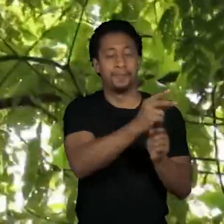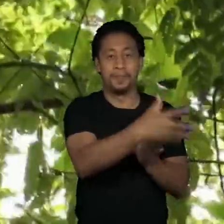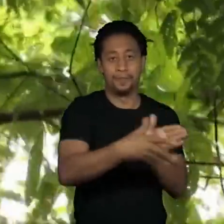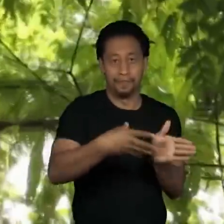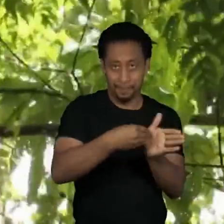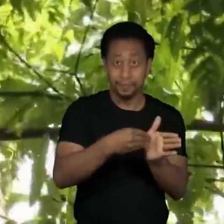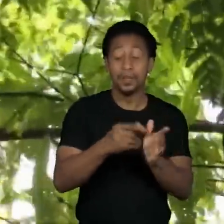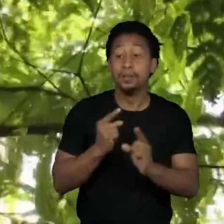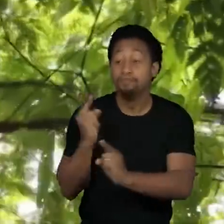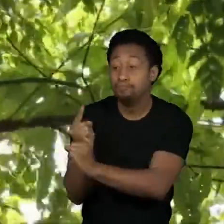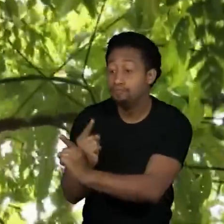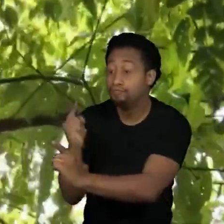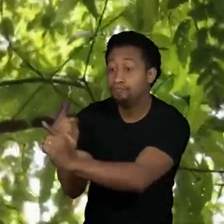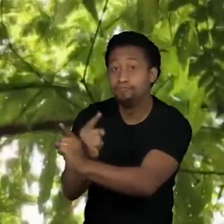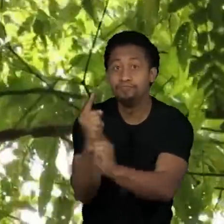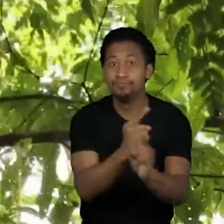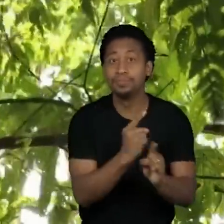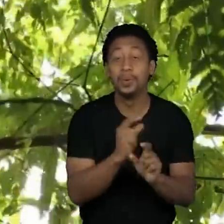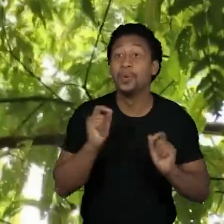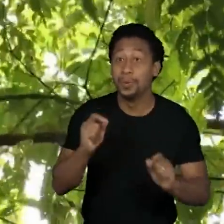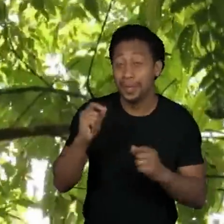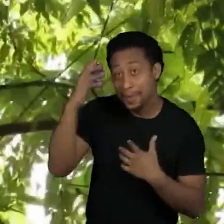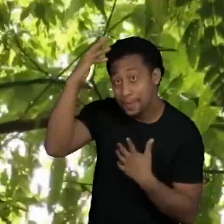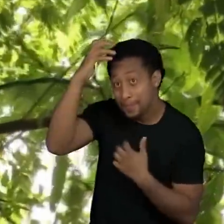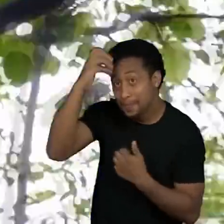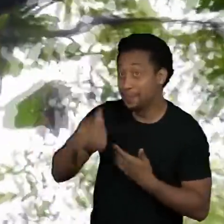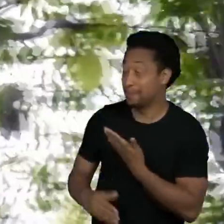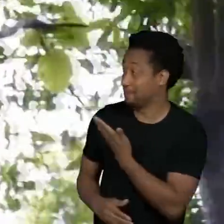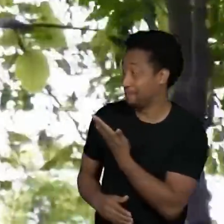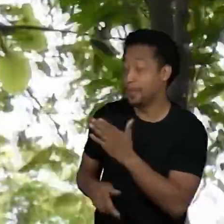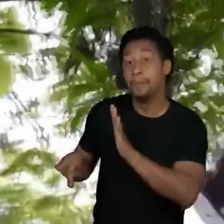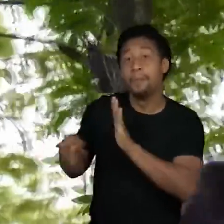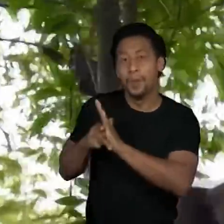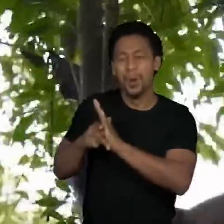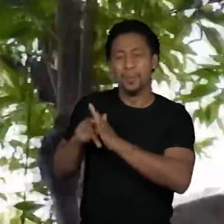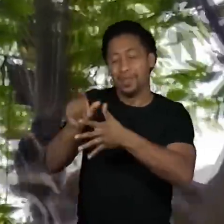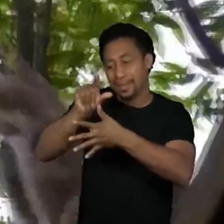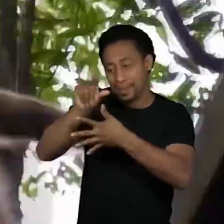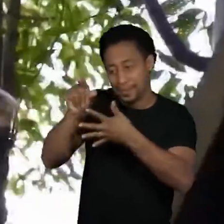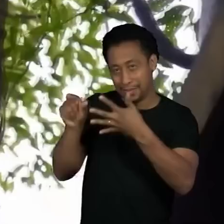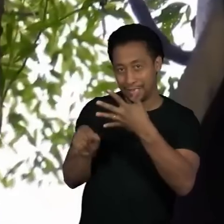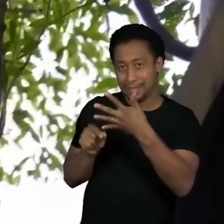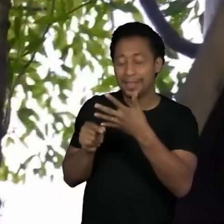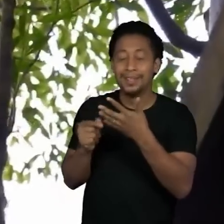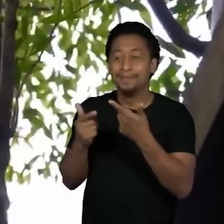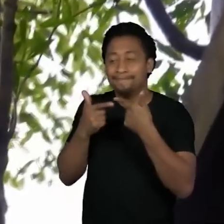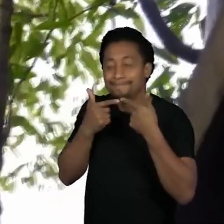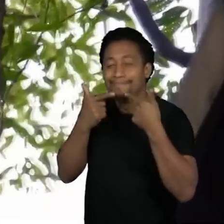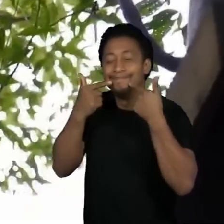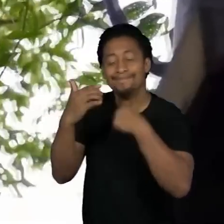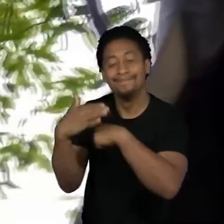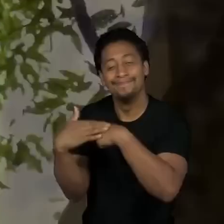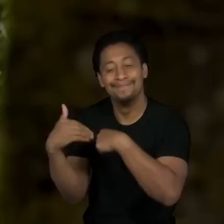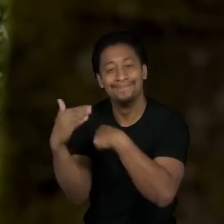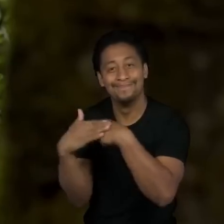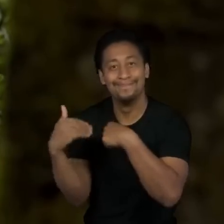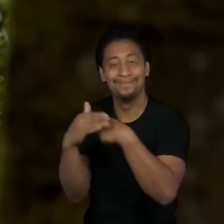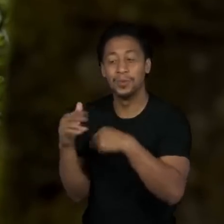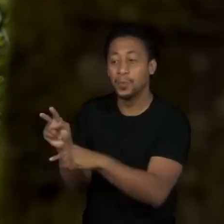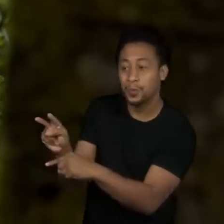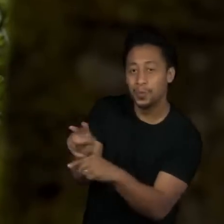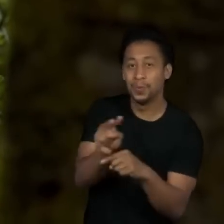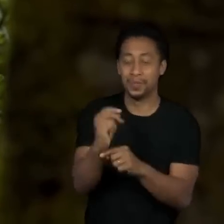as descobertas sobre o ameaçado muriqui da Mata Atlântica, o simpático e dócil primata que semeia